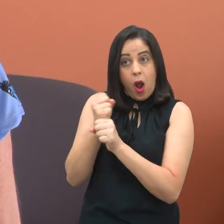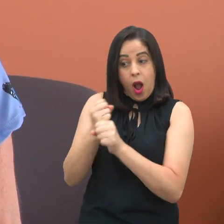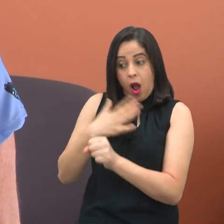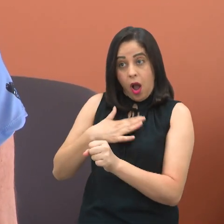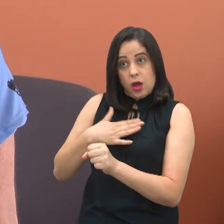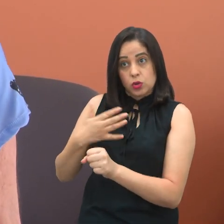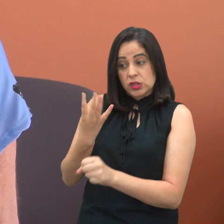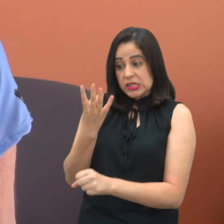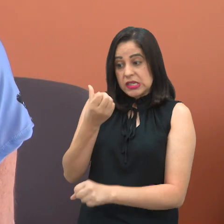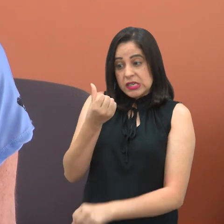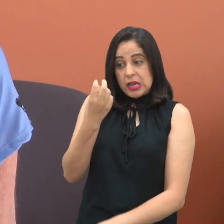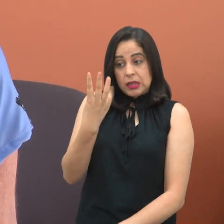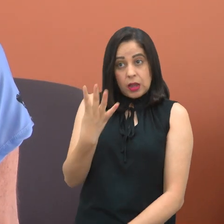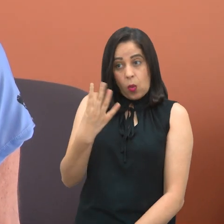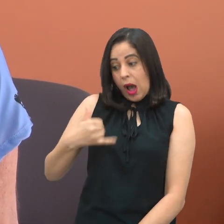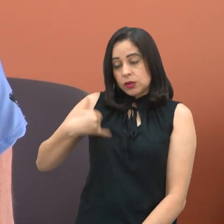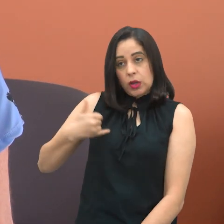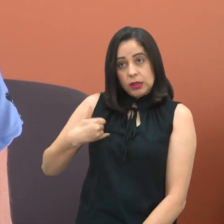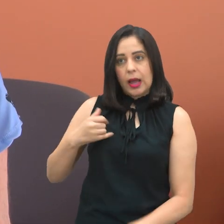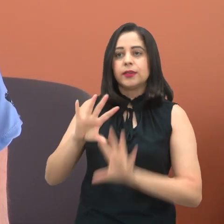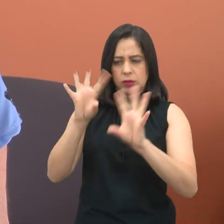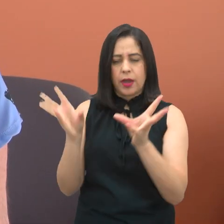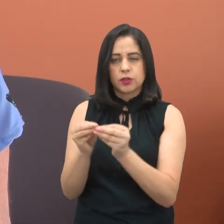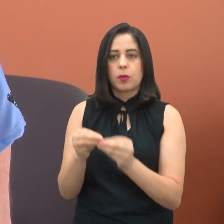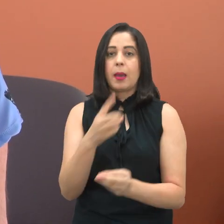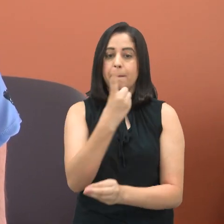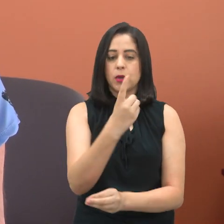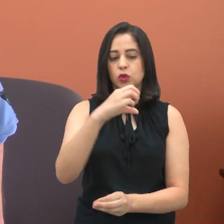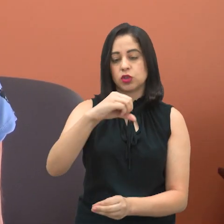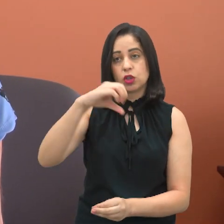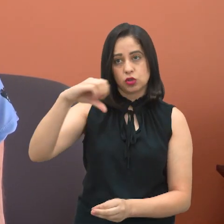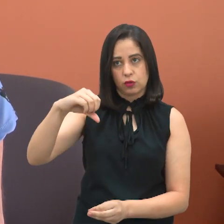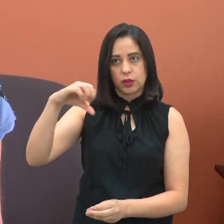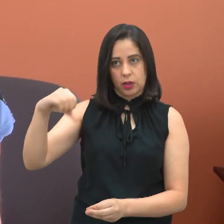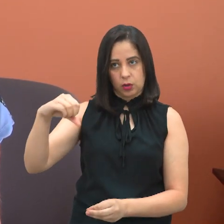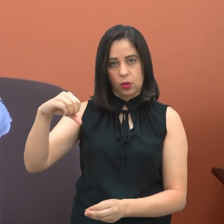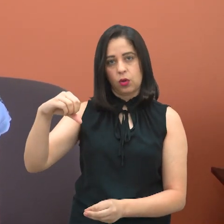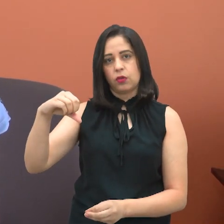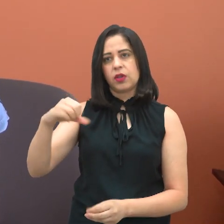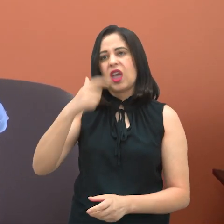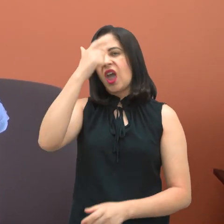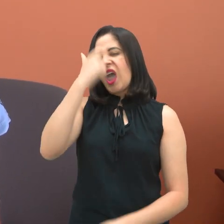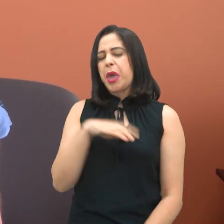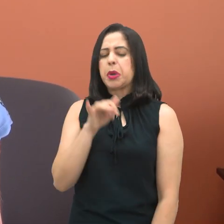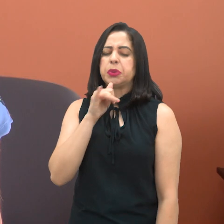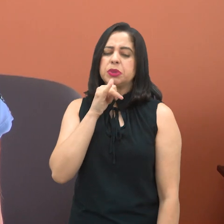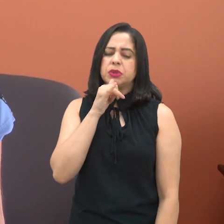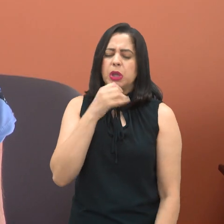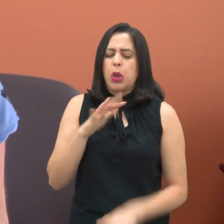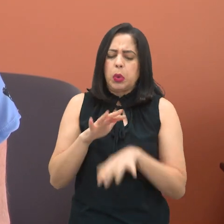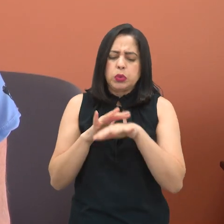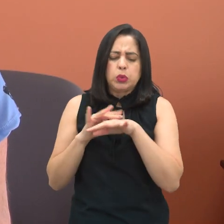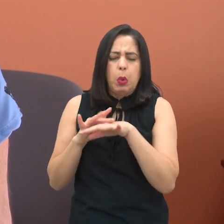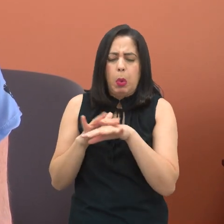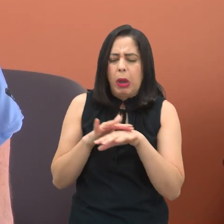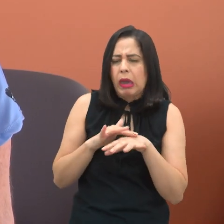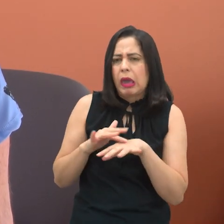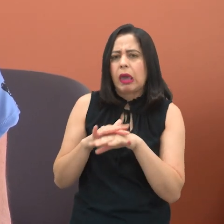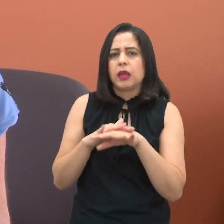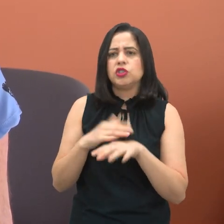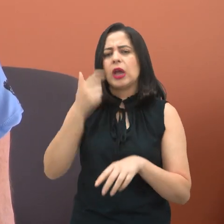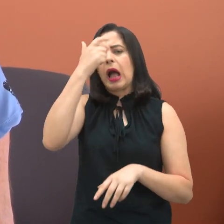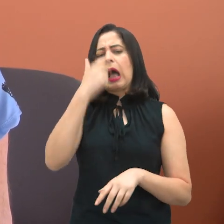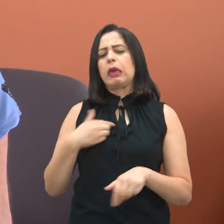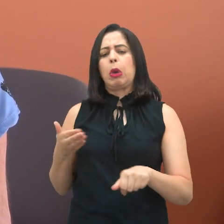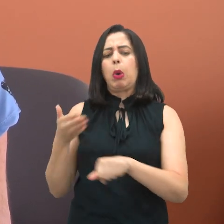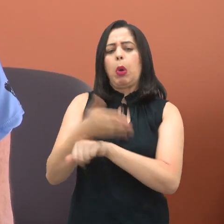né? Mas assim, resumindo, em 99... eu estava muito debilitada, muito doente e tal. Fiz o